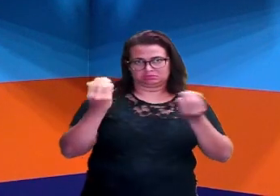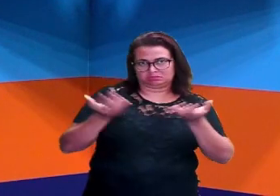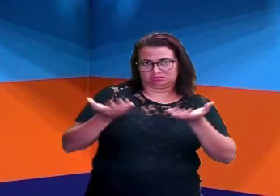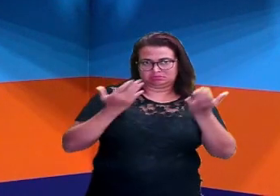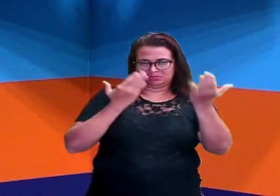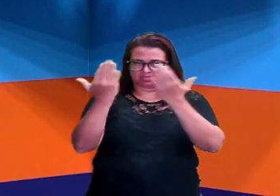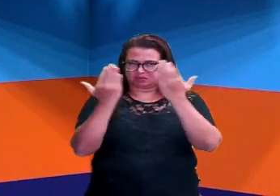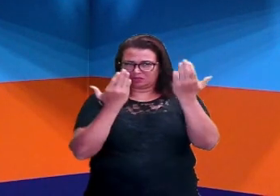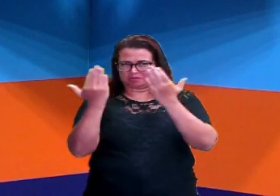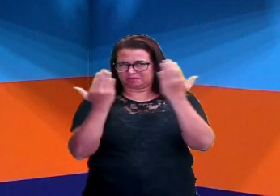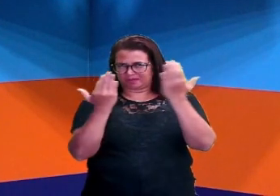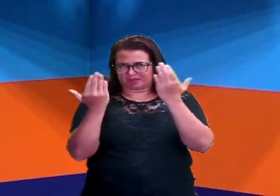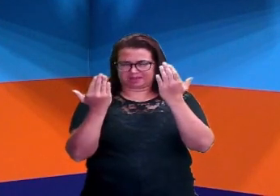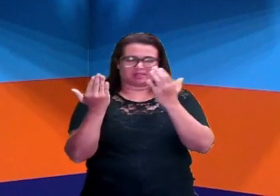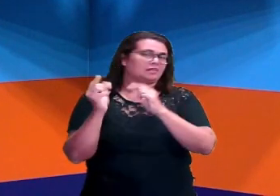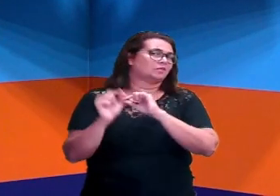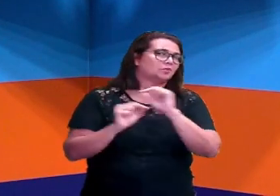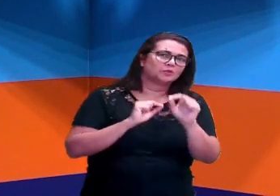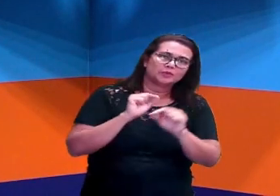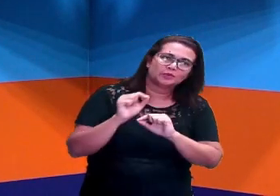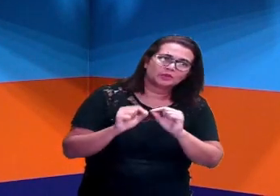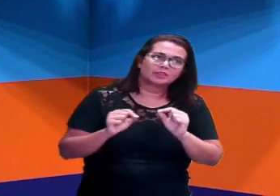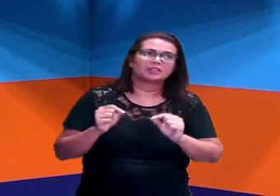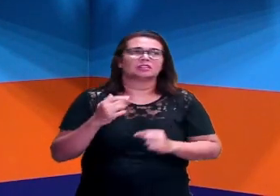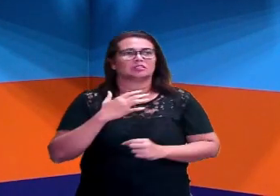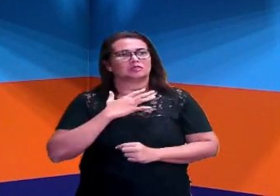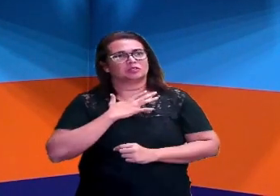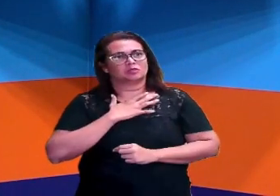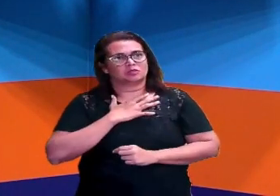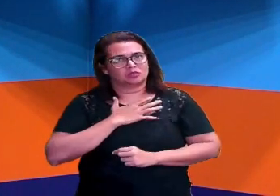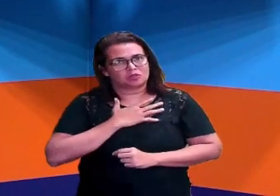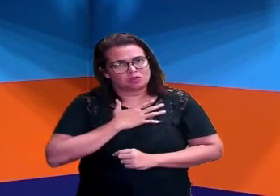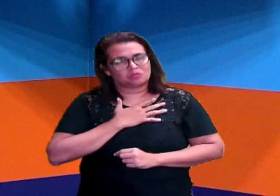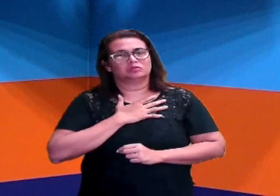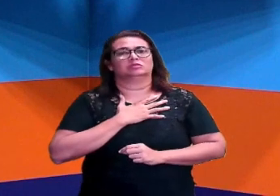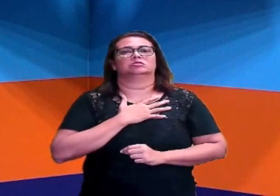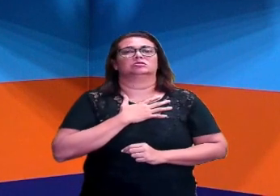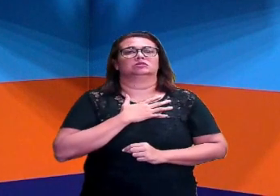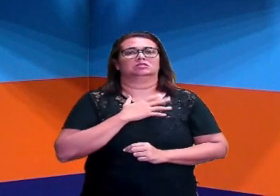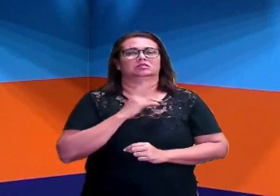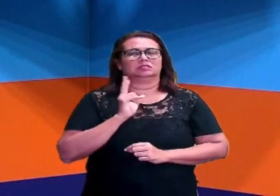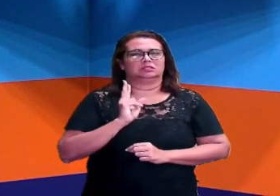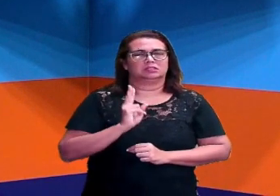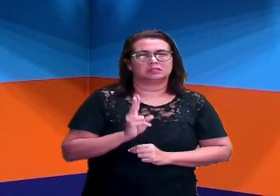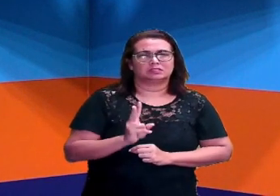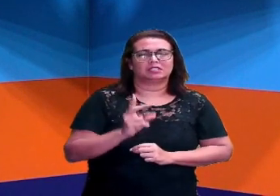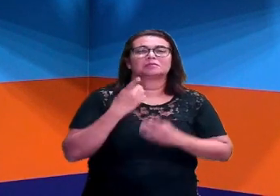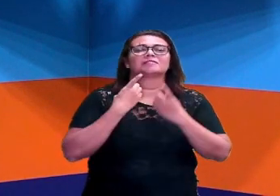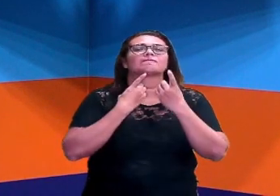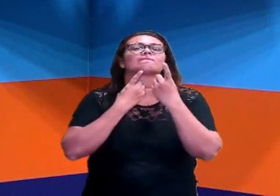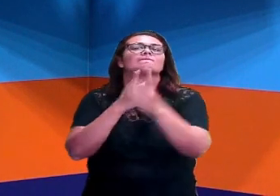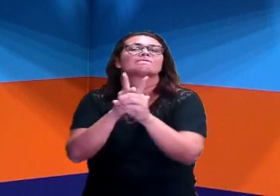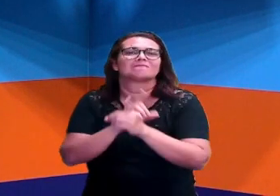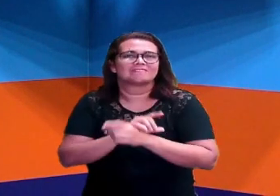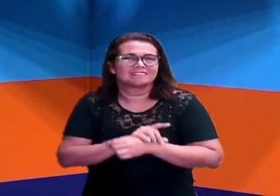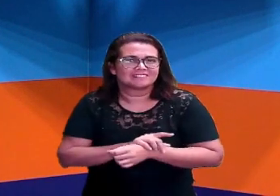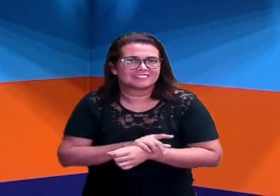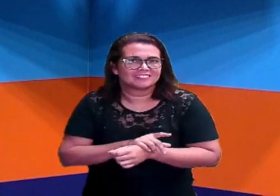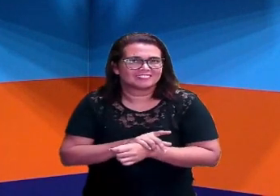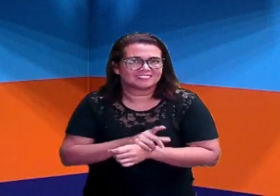tá? Então, como sempre eu gosto de trazer nas minhas aulas, vamos pensar um pouco? Vamos